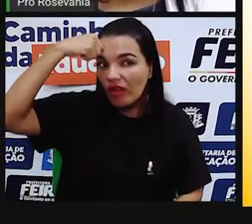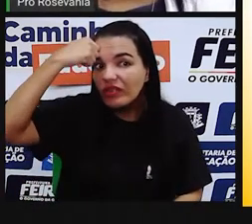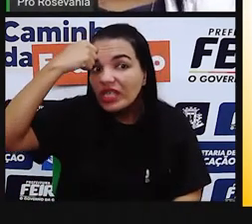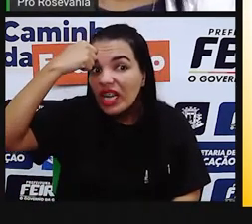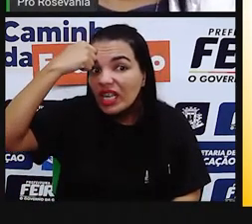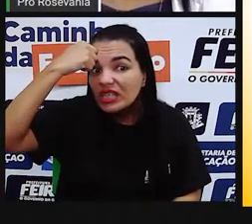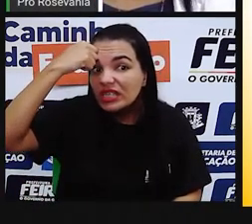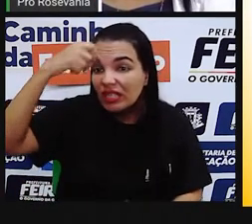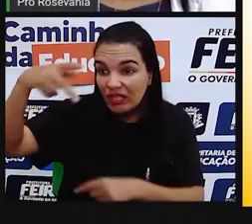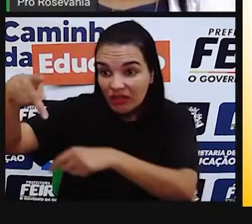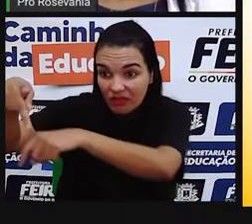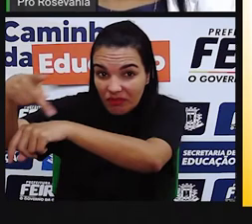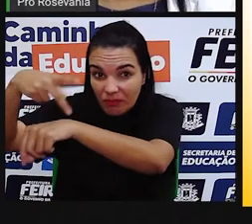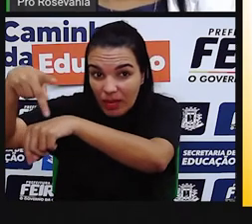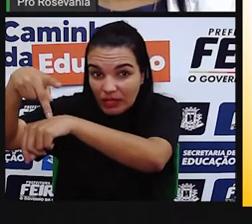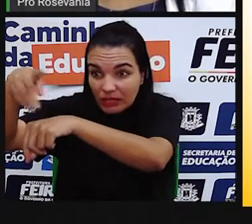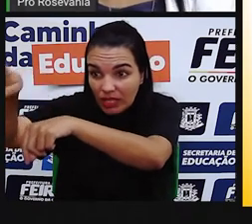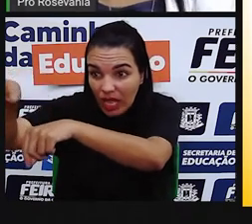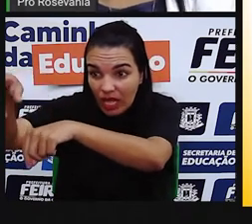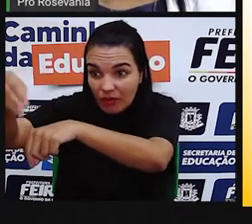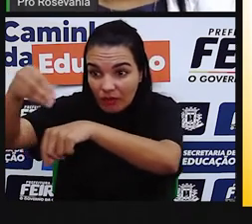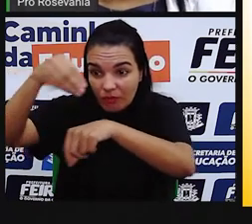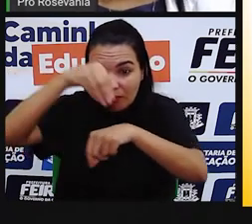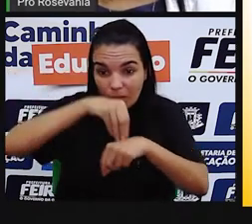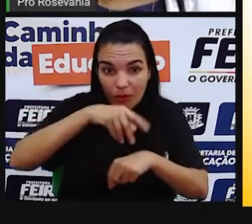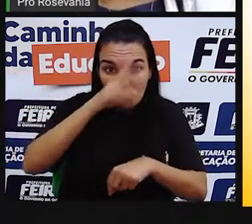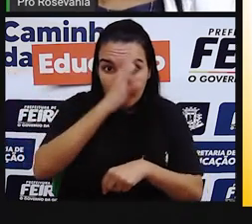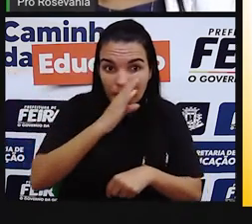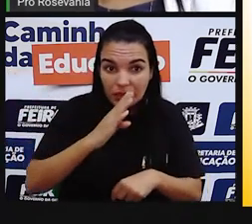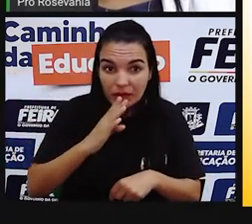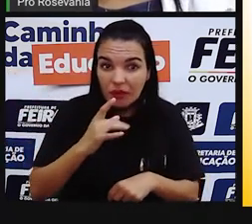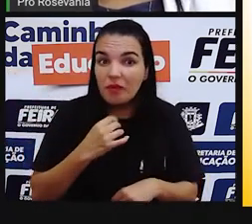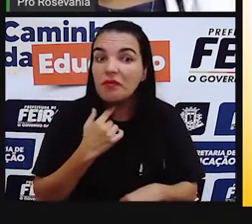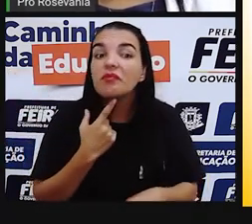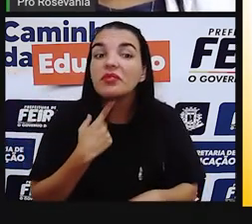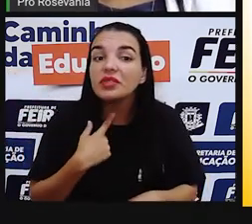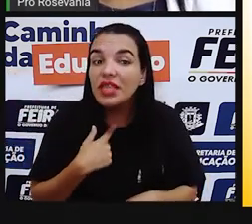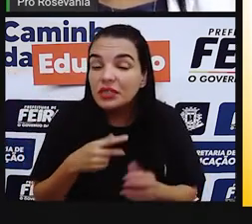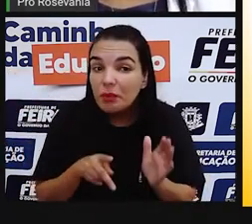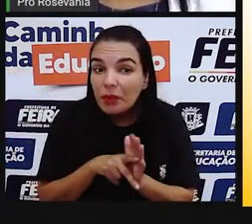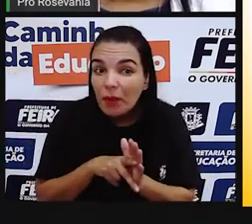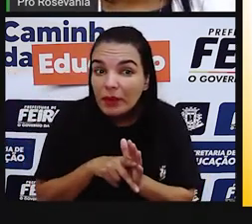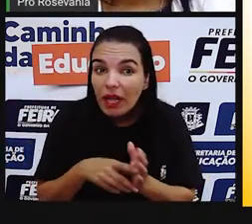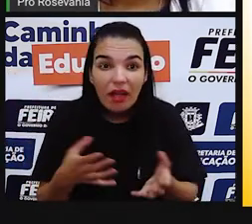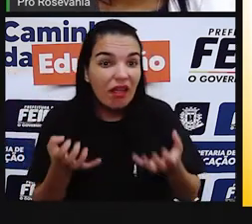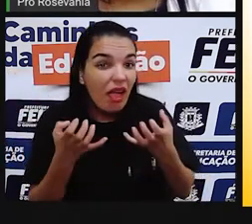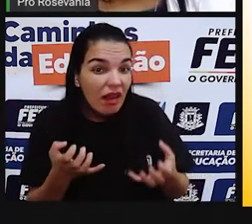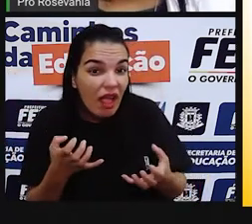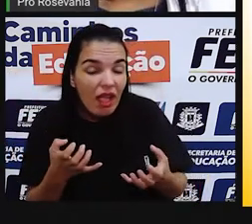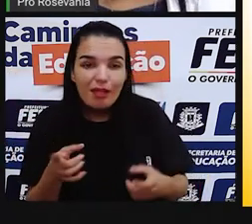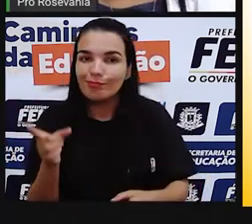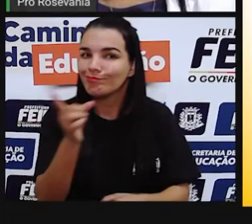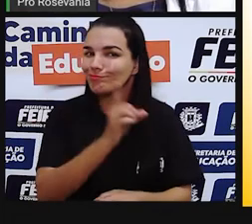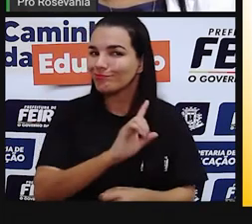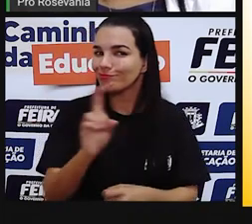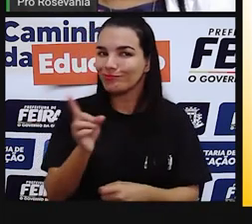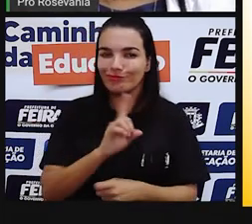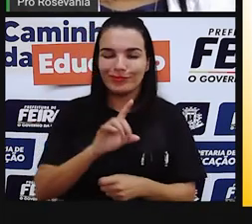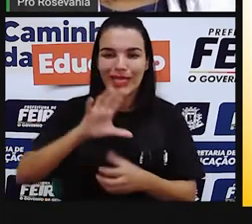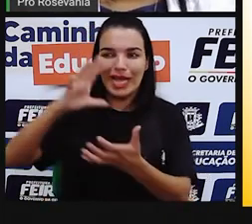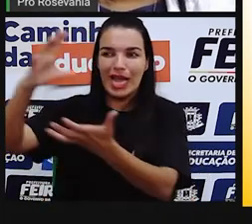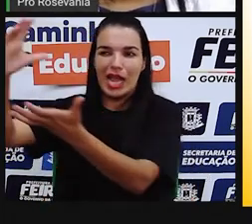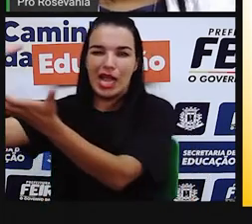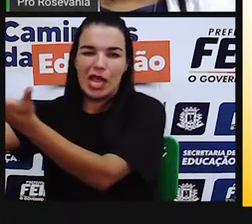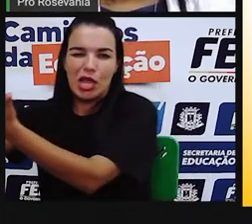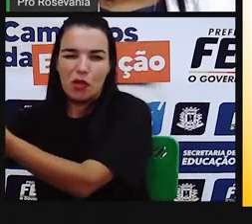sua terra de origem para vir para cá. Alguns foram comercializados e outros foram capturados mesmo. Então,